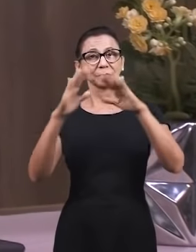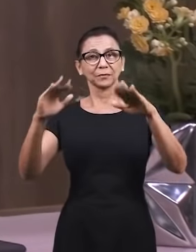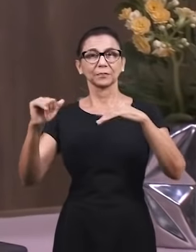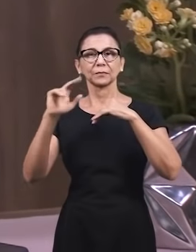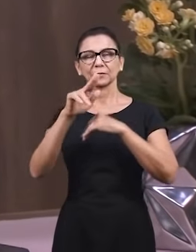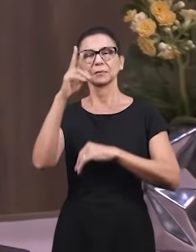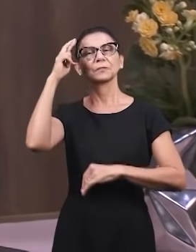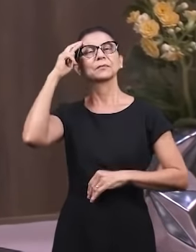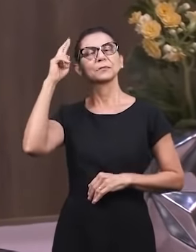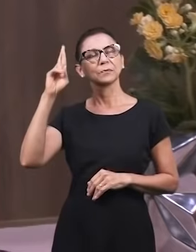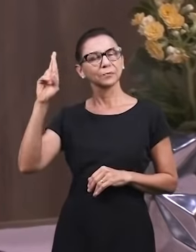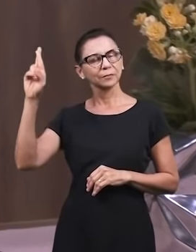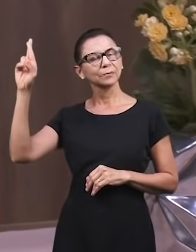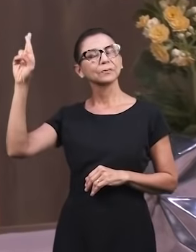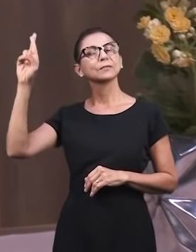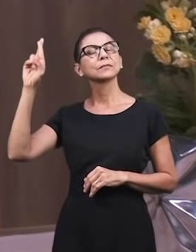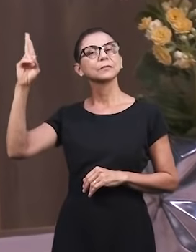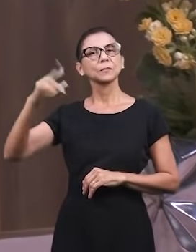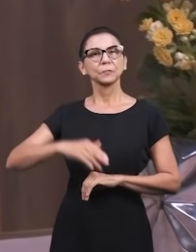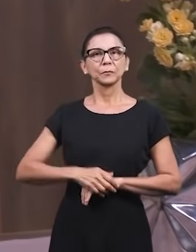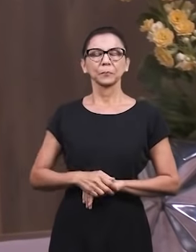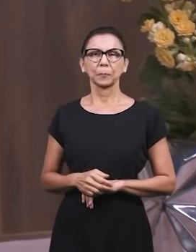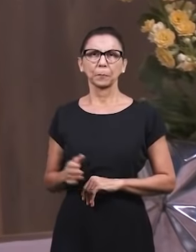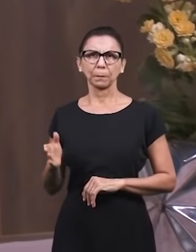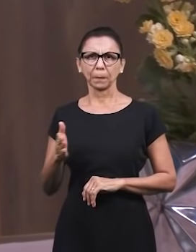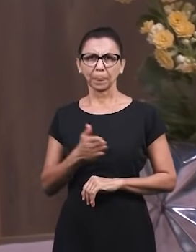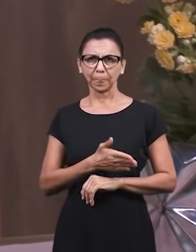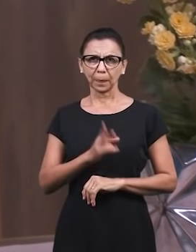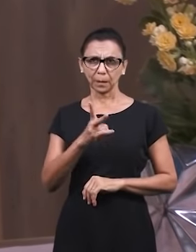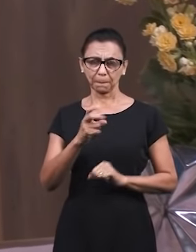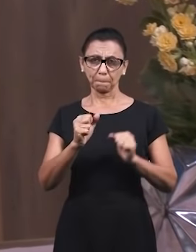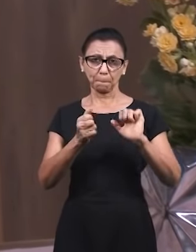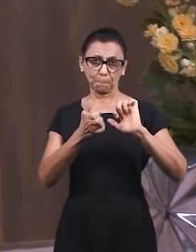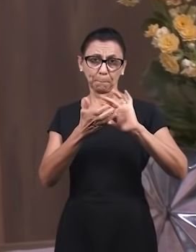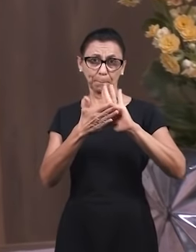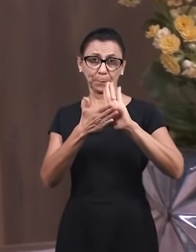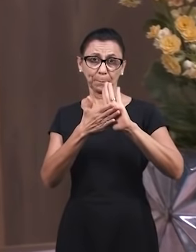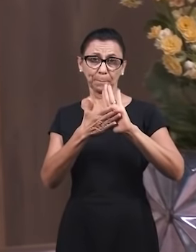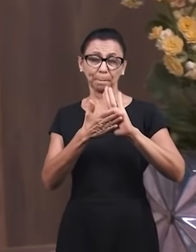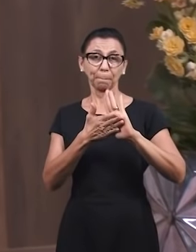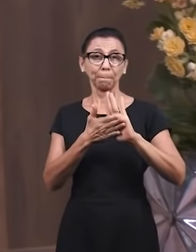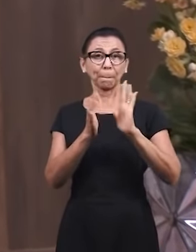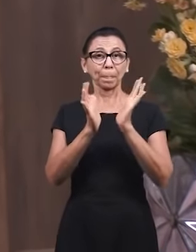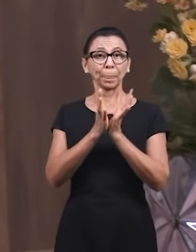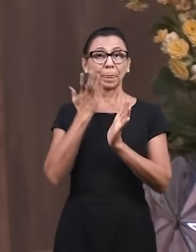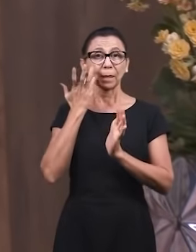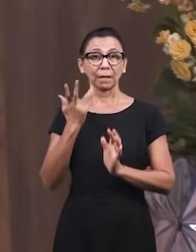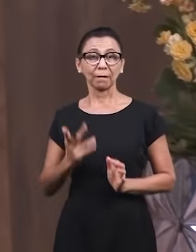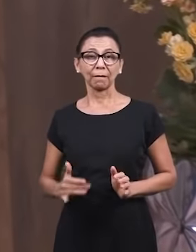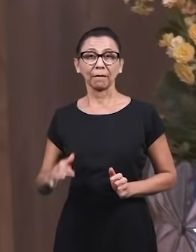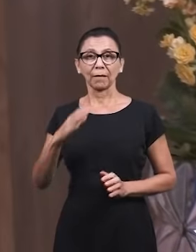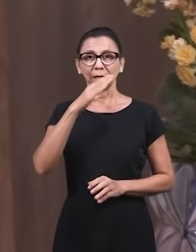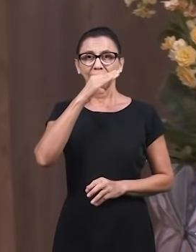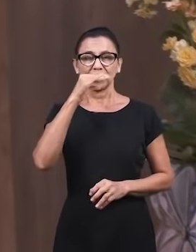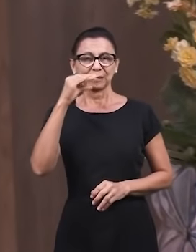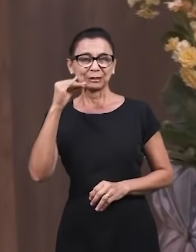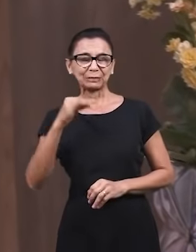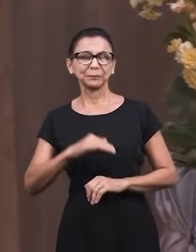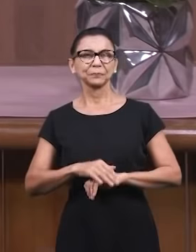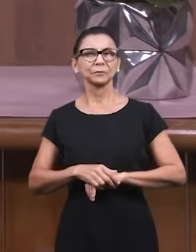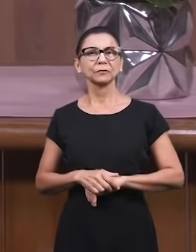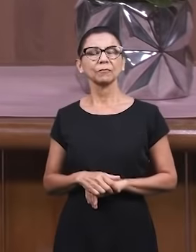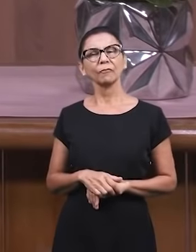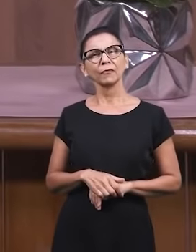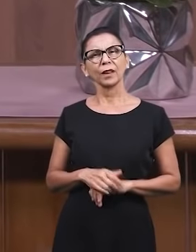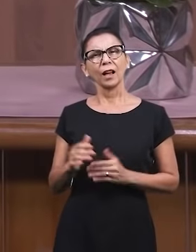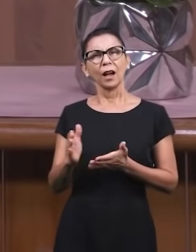Amém, louvado seja o nome do Senhor. Nós agora vamos cantar mais um hino, agora com as nossas crianças, intermediários e